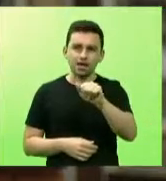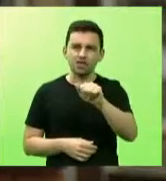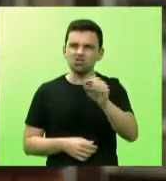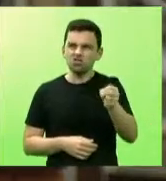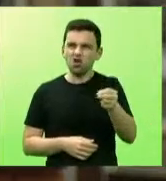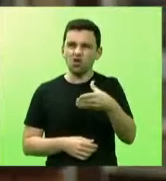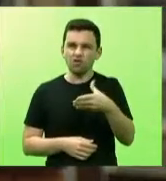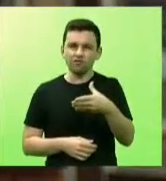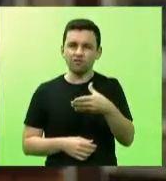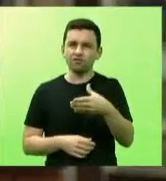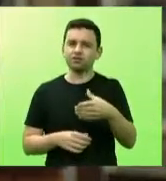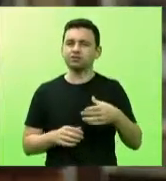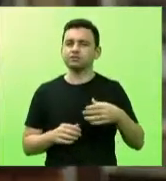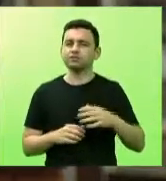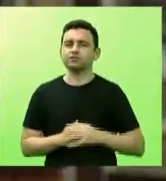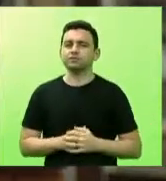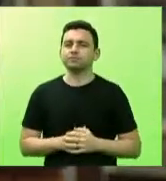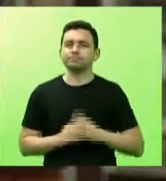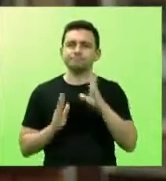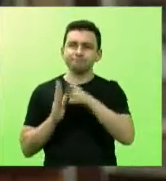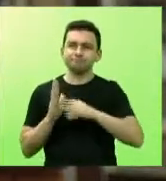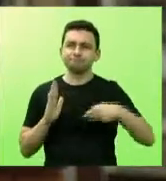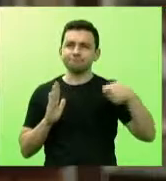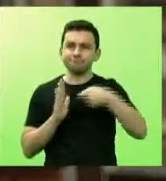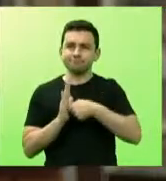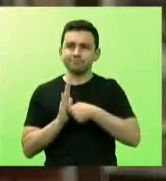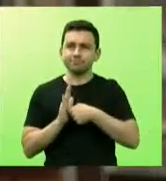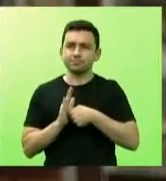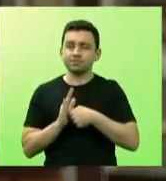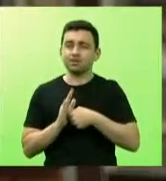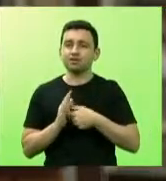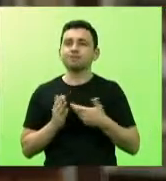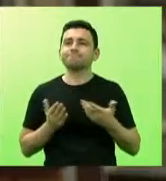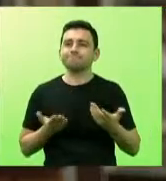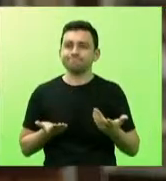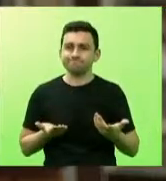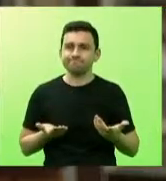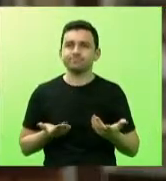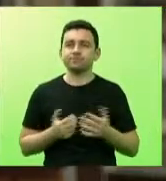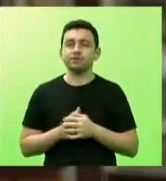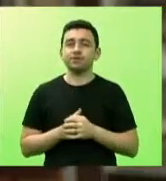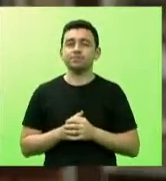né? Invalidando o de acordo do chefe maior do Estado.